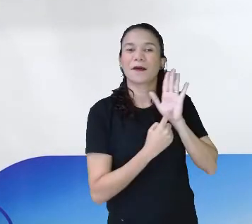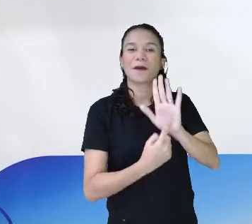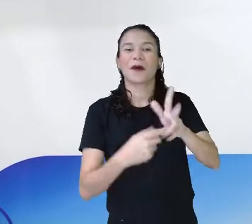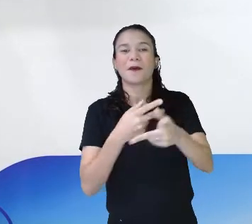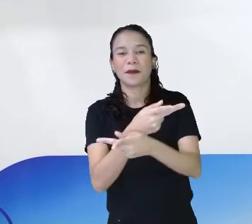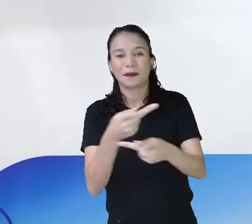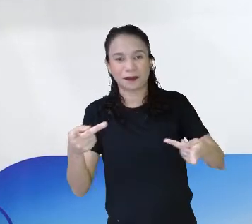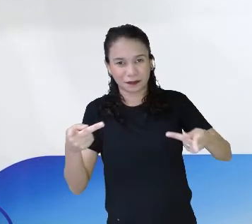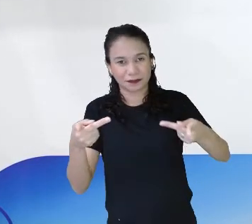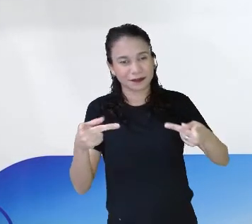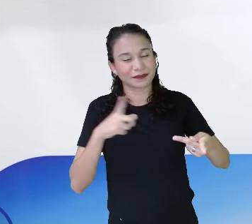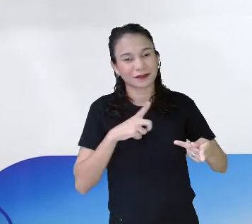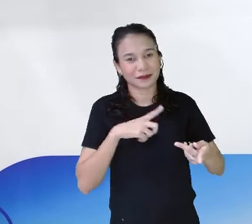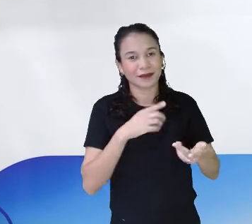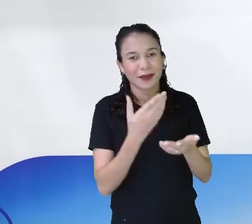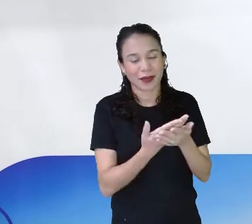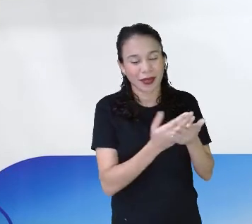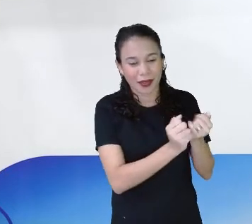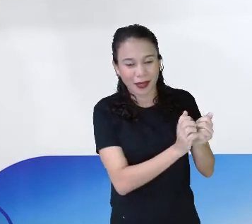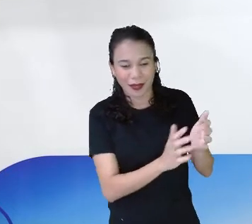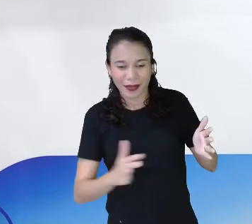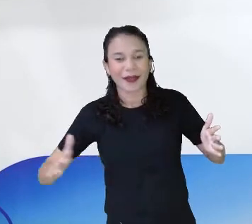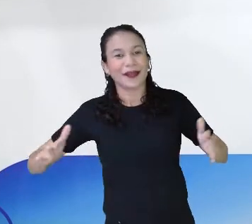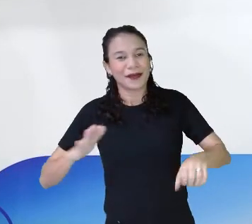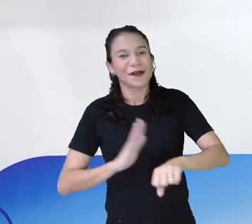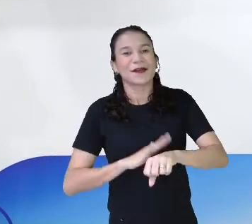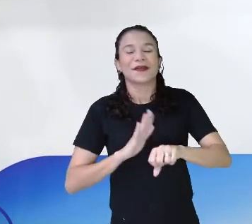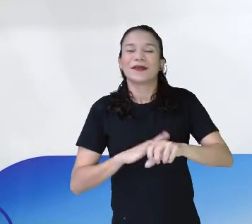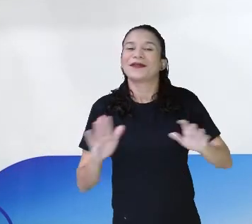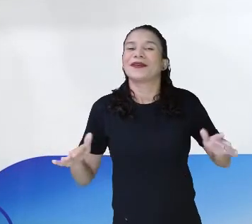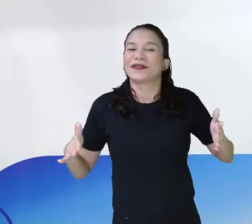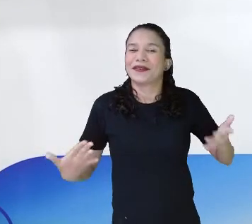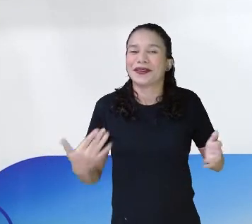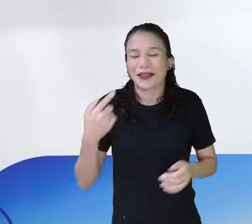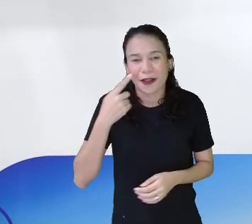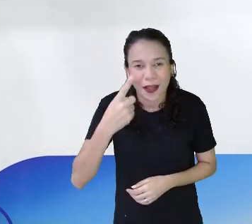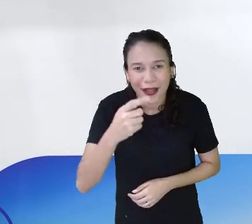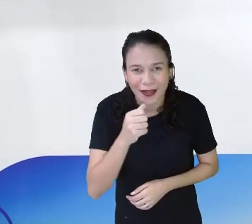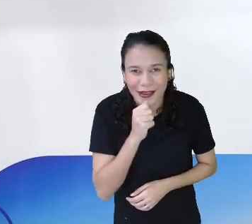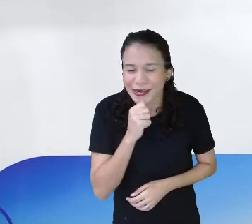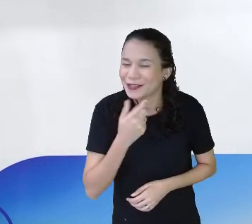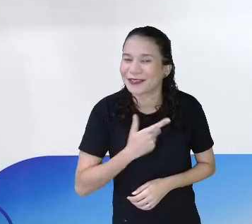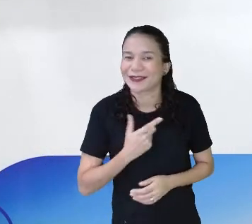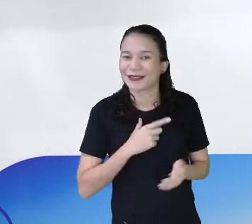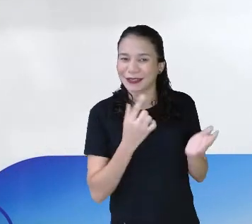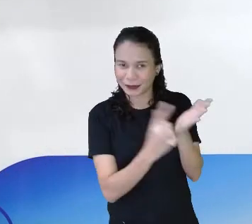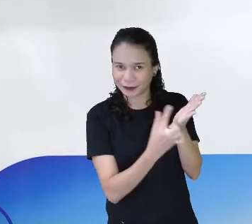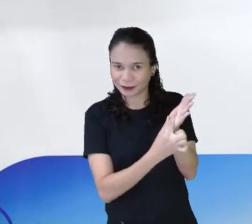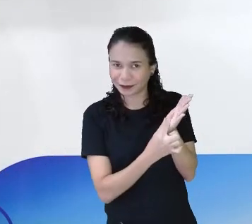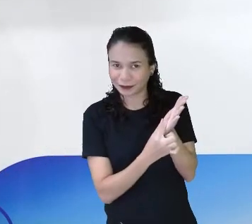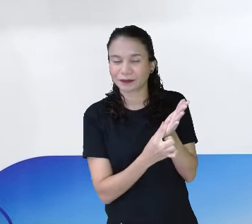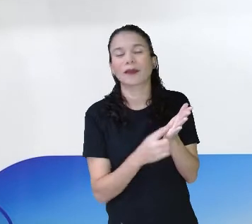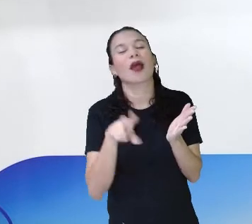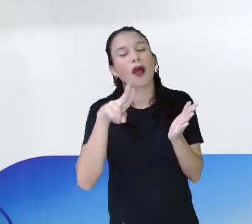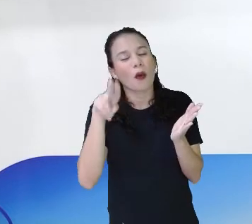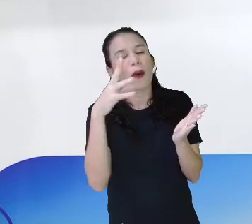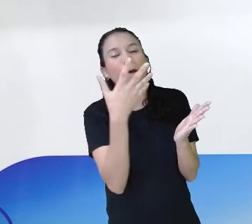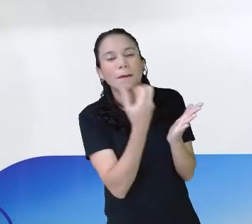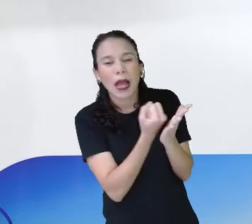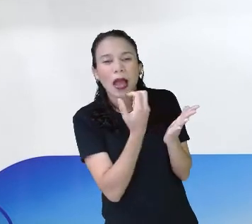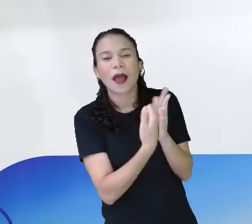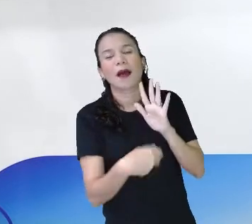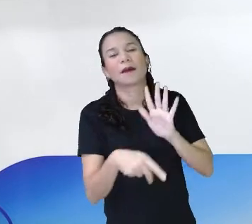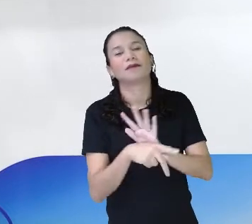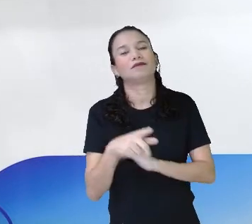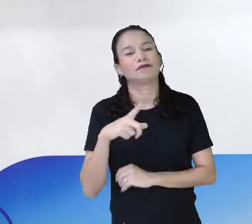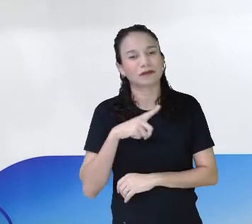aqui para vocês durante o horário da aula. Então, se você ainda não tem o aplicativo, baixa o